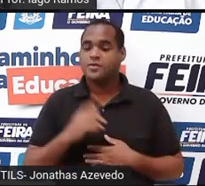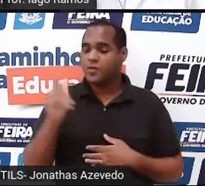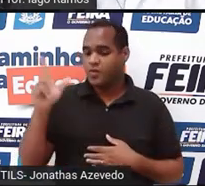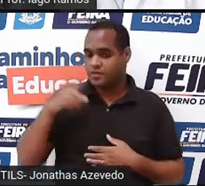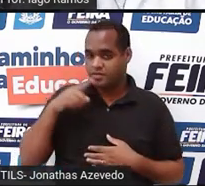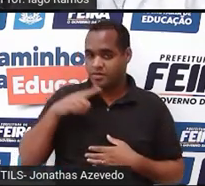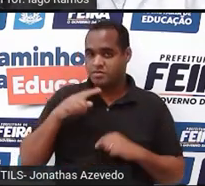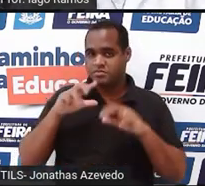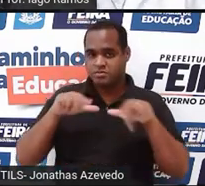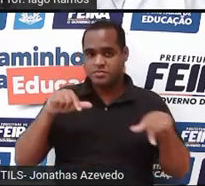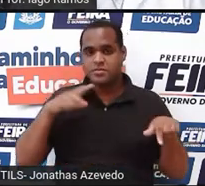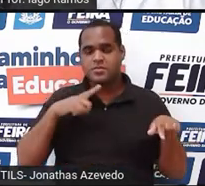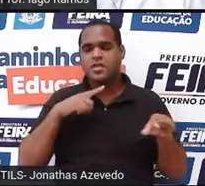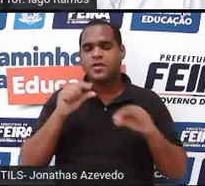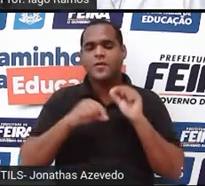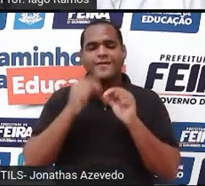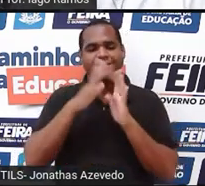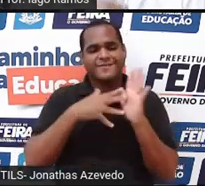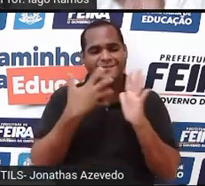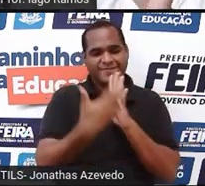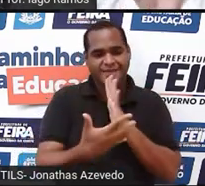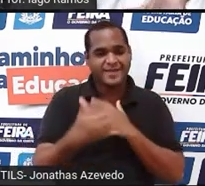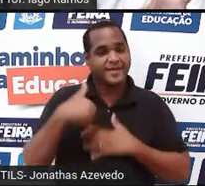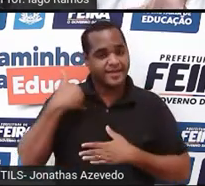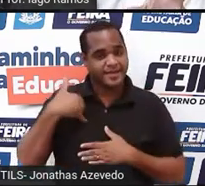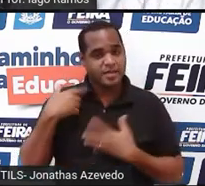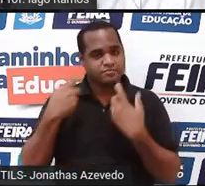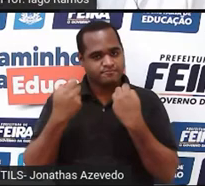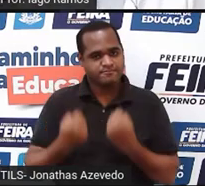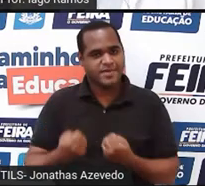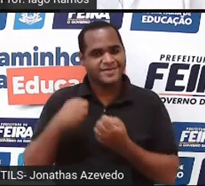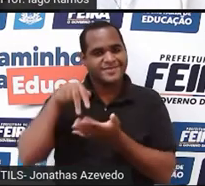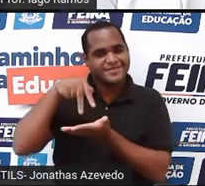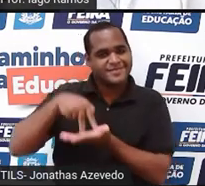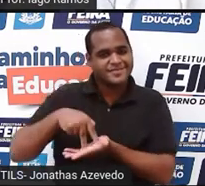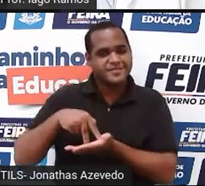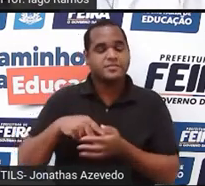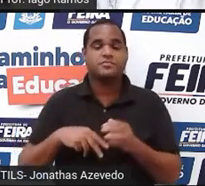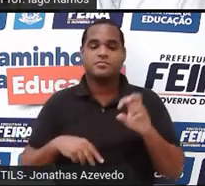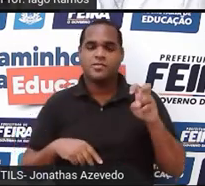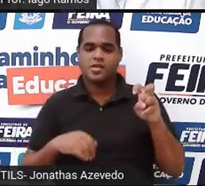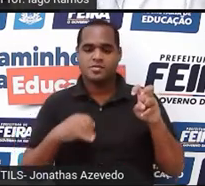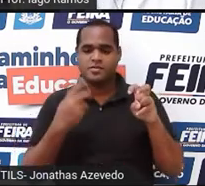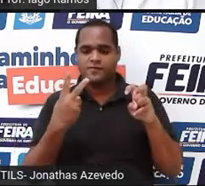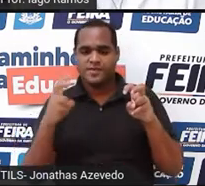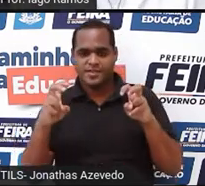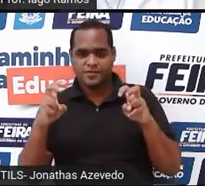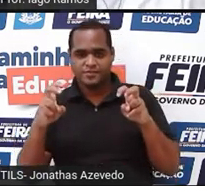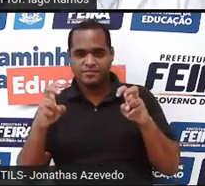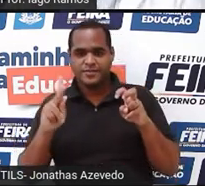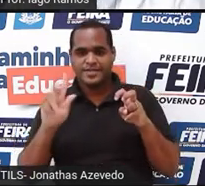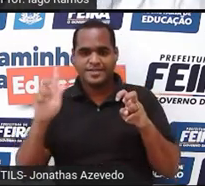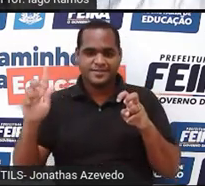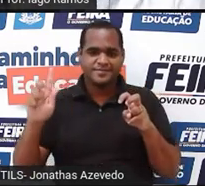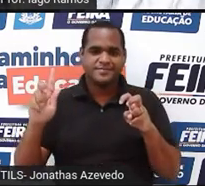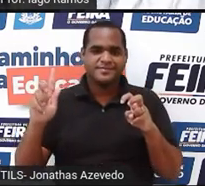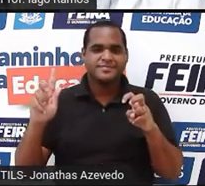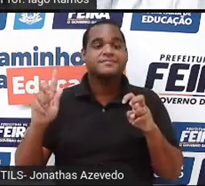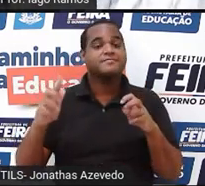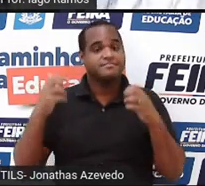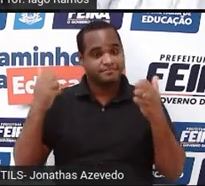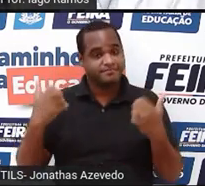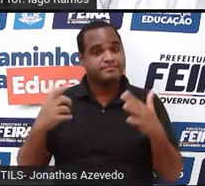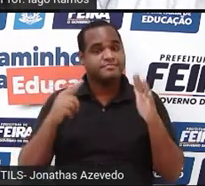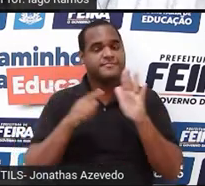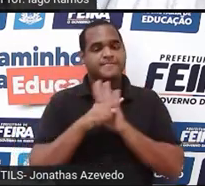é a massa e aí eu fiz ali uma tabela Zinha para idade de cinco anos para massa 25 quilogramas na